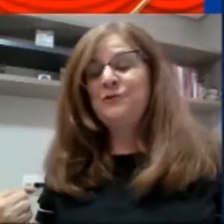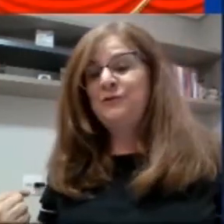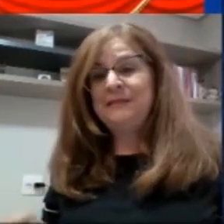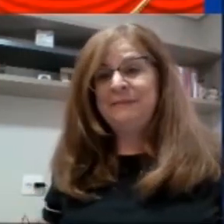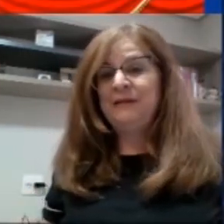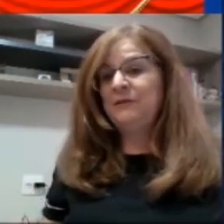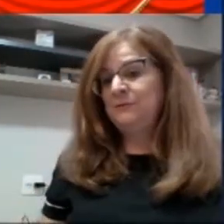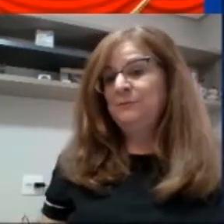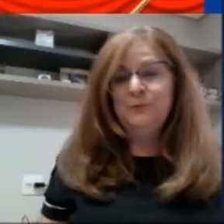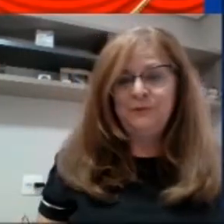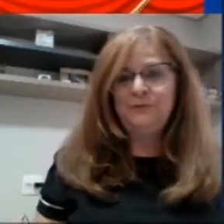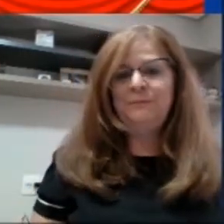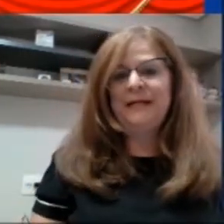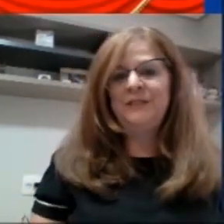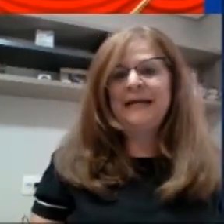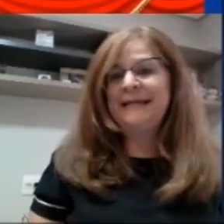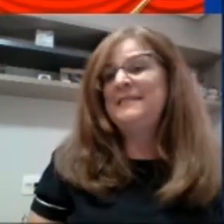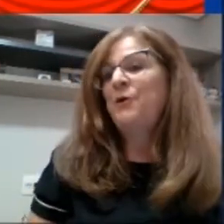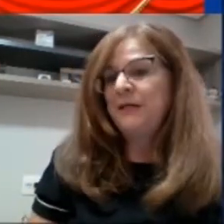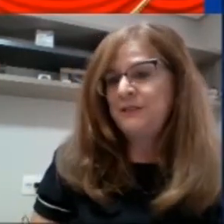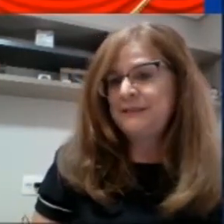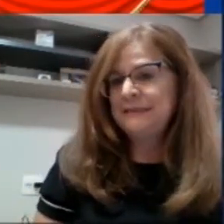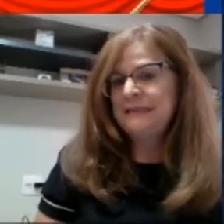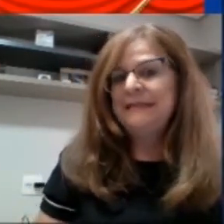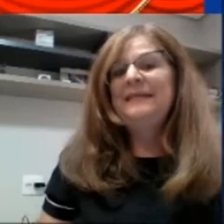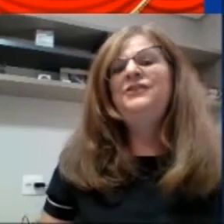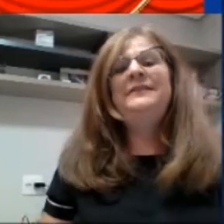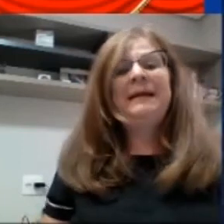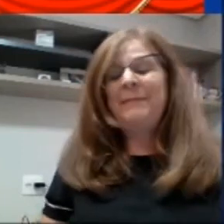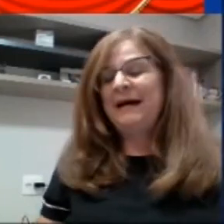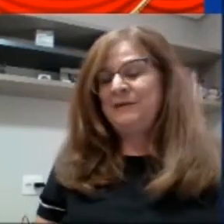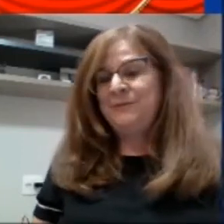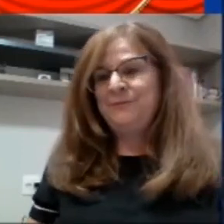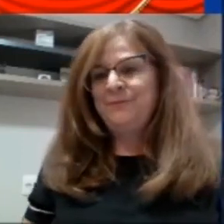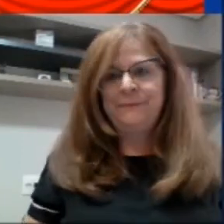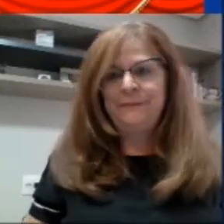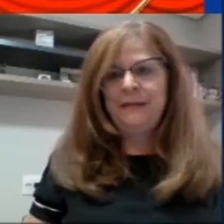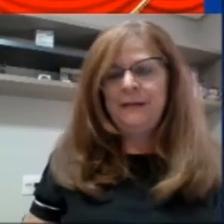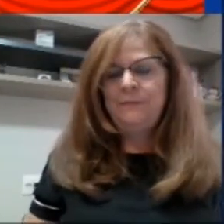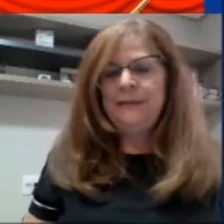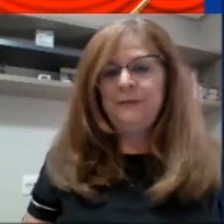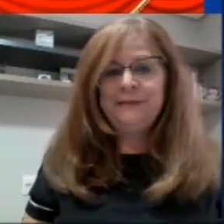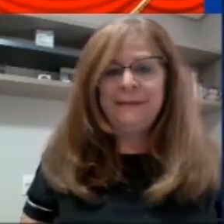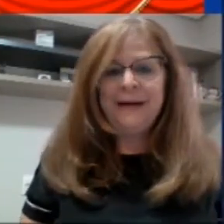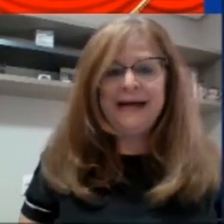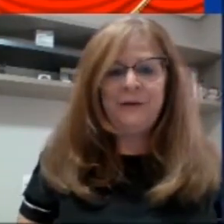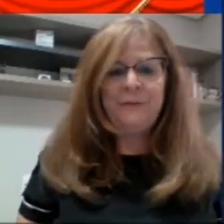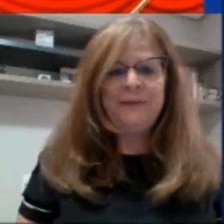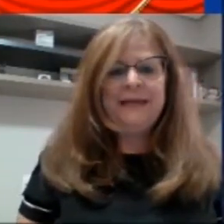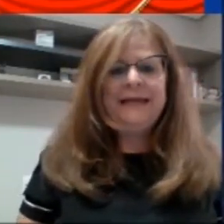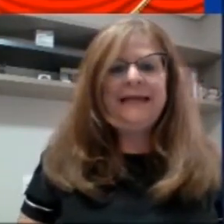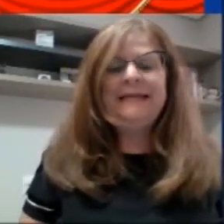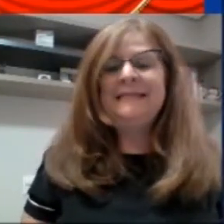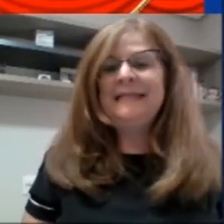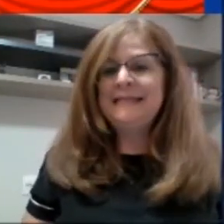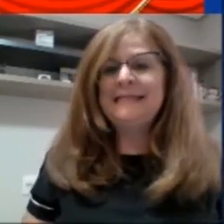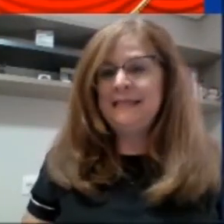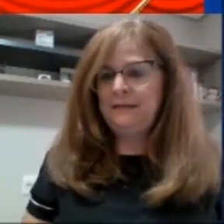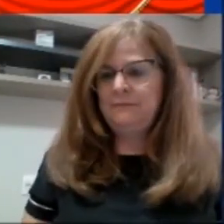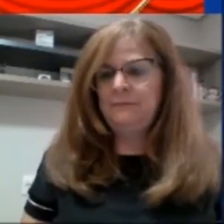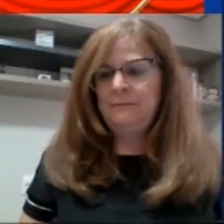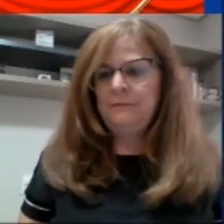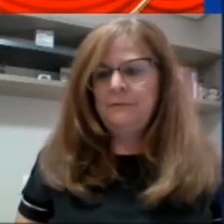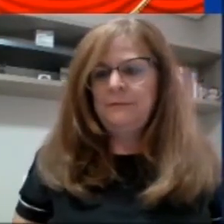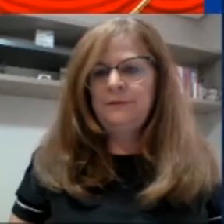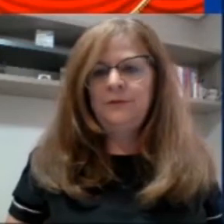Os surdos também gostam muito de praticar esportes, de trabalho, porque no trabalho eles